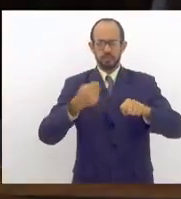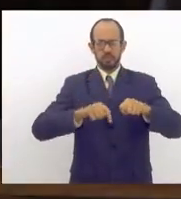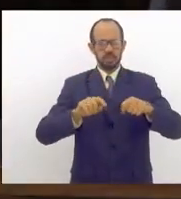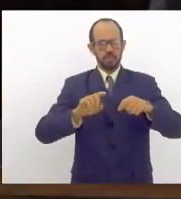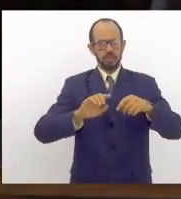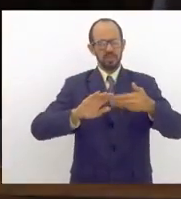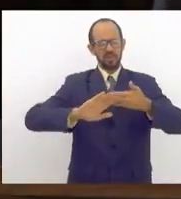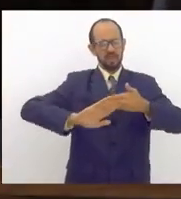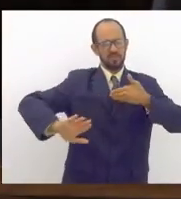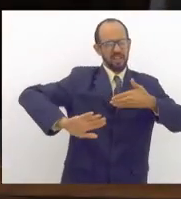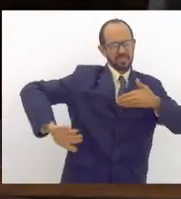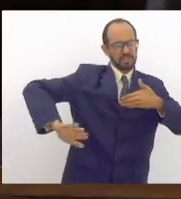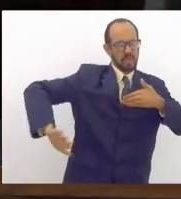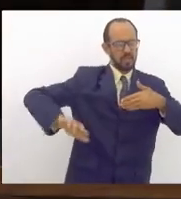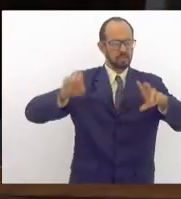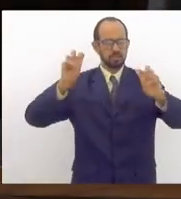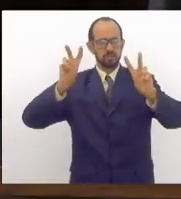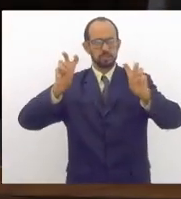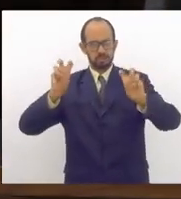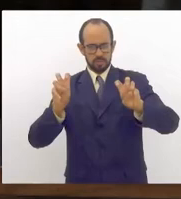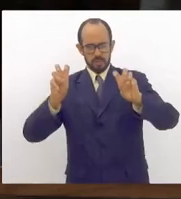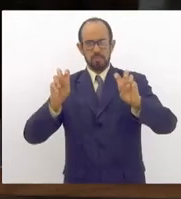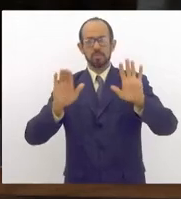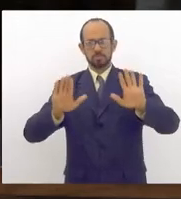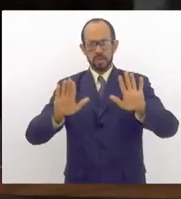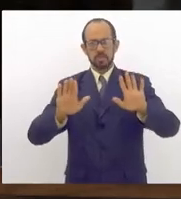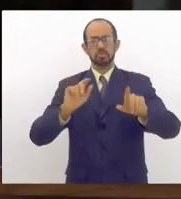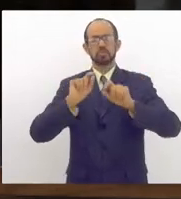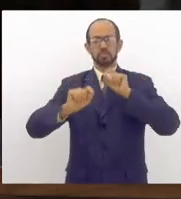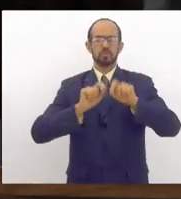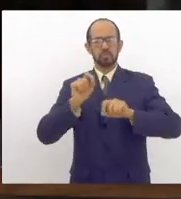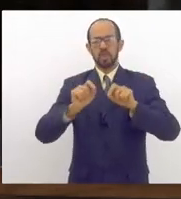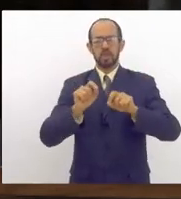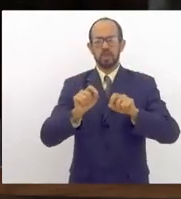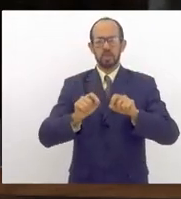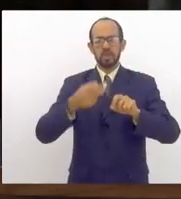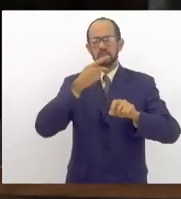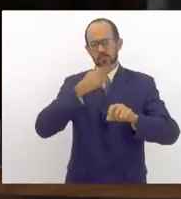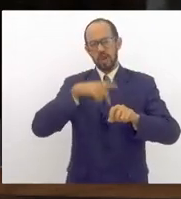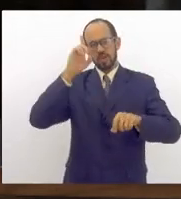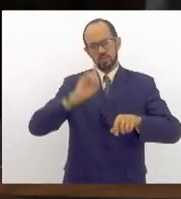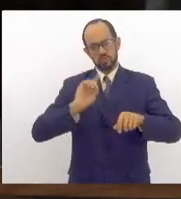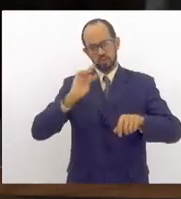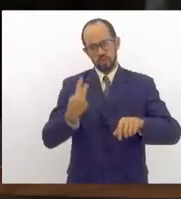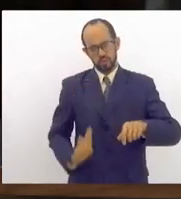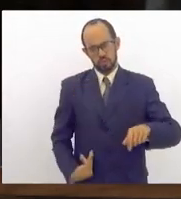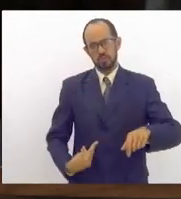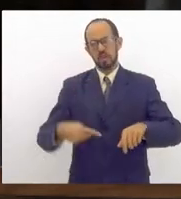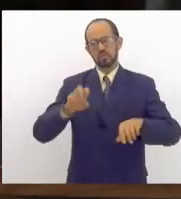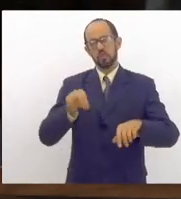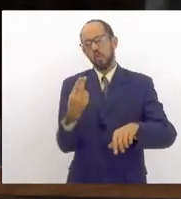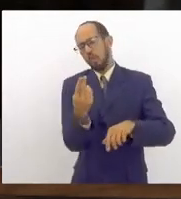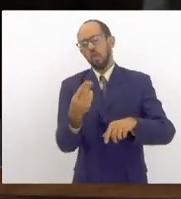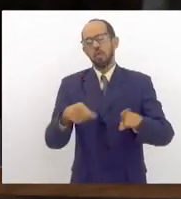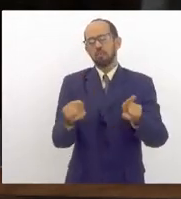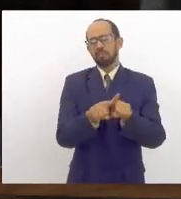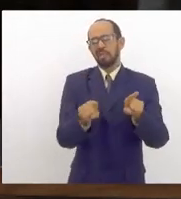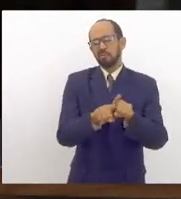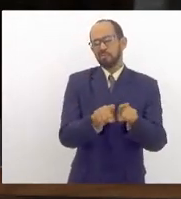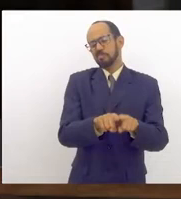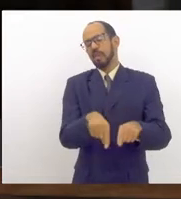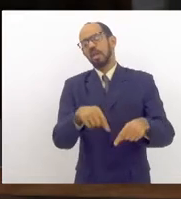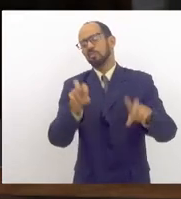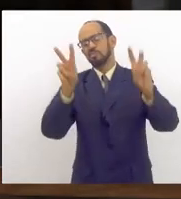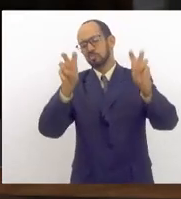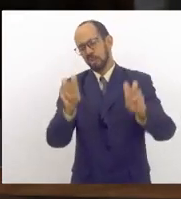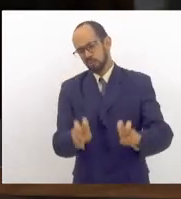desses temas que falam muito bem né de direitos humanos ou da chamada pauta identitária